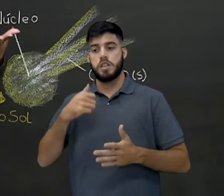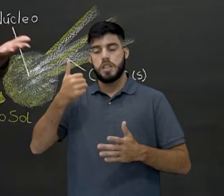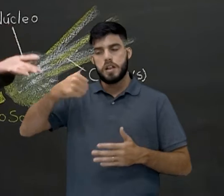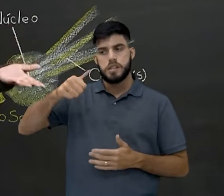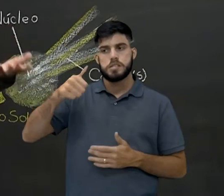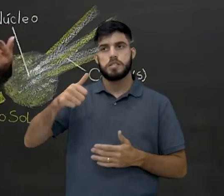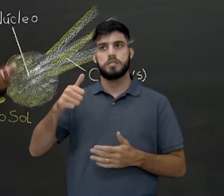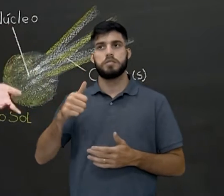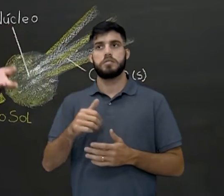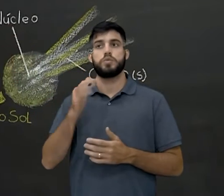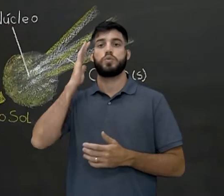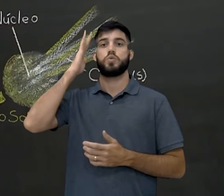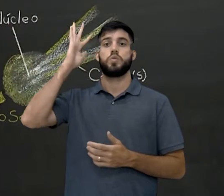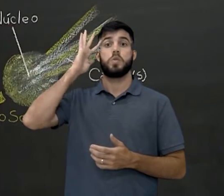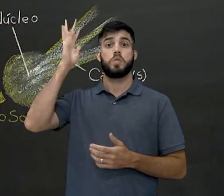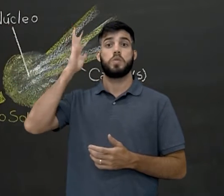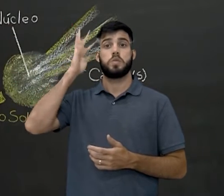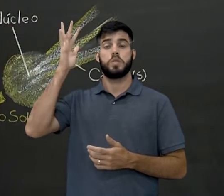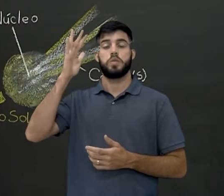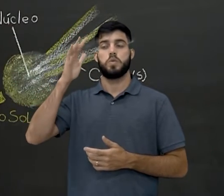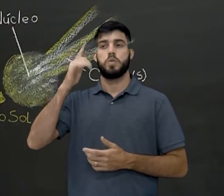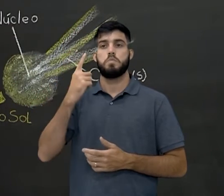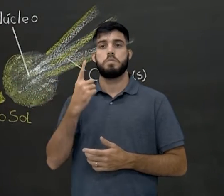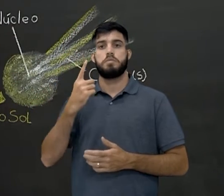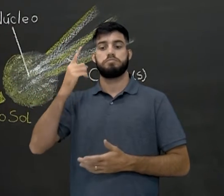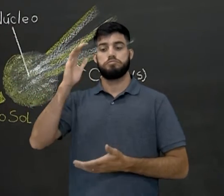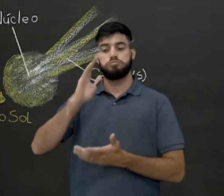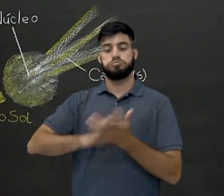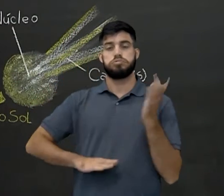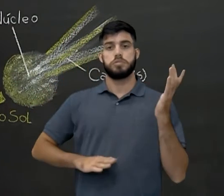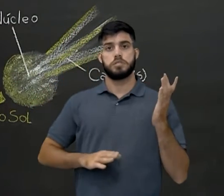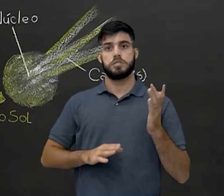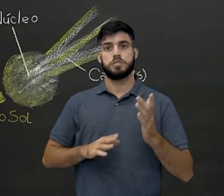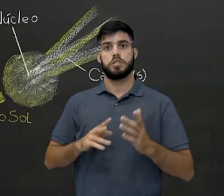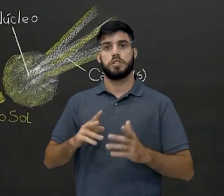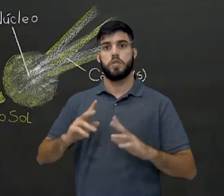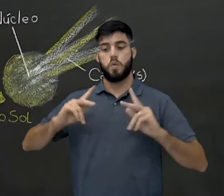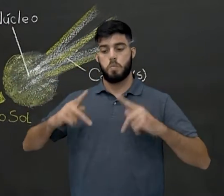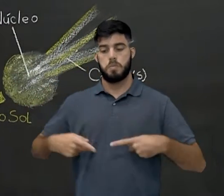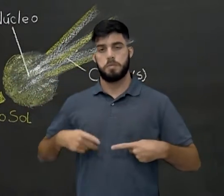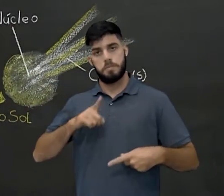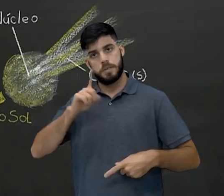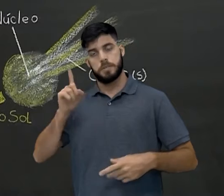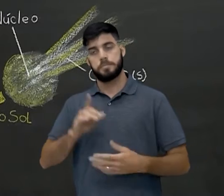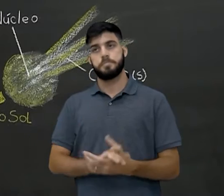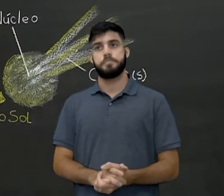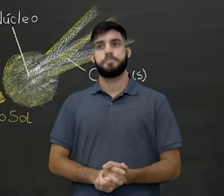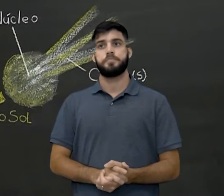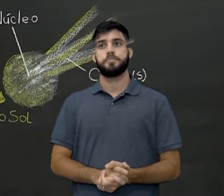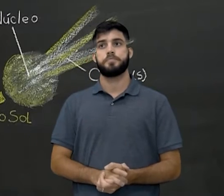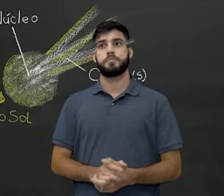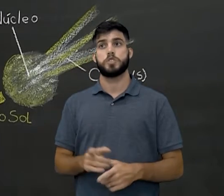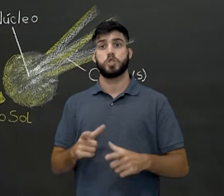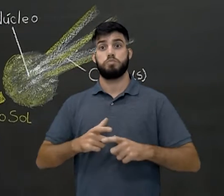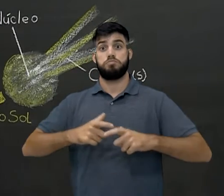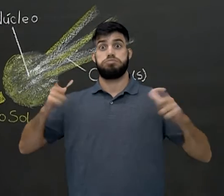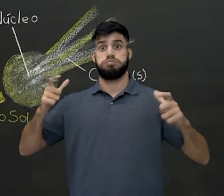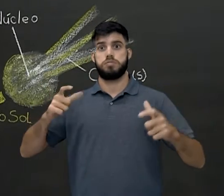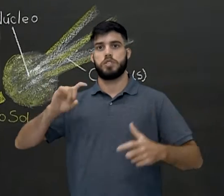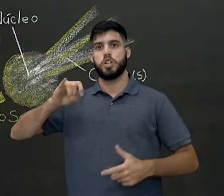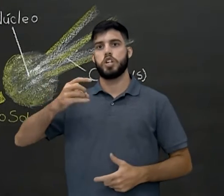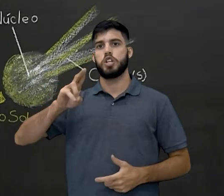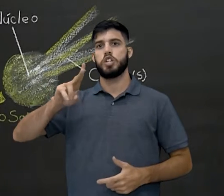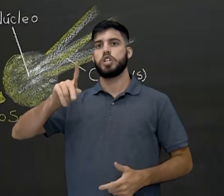sonha-se até, quem sabe, uma viagem humana até Marte. O gigantão